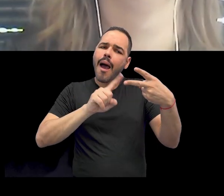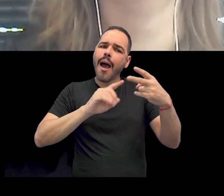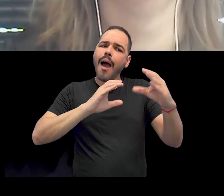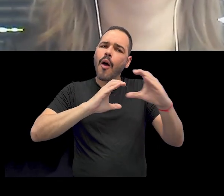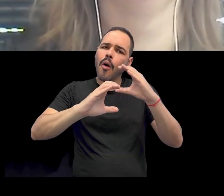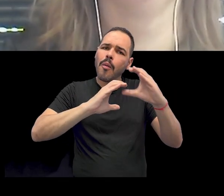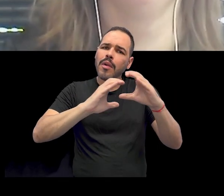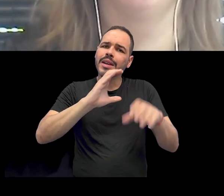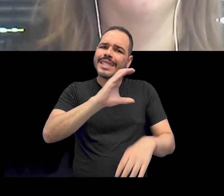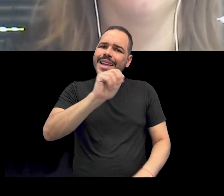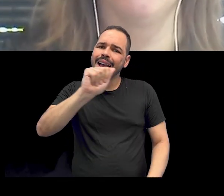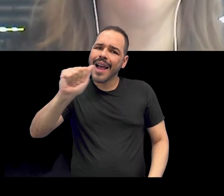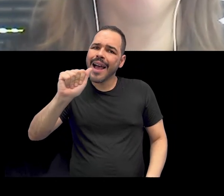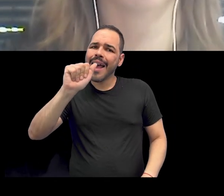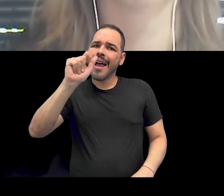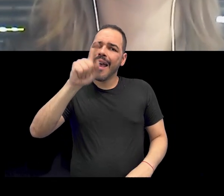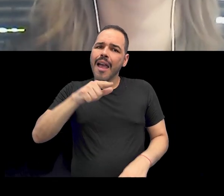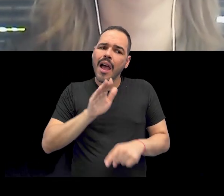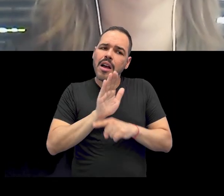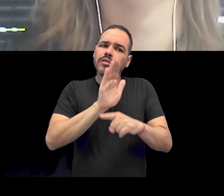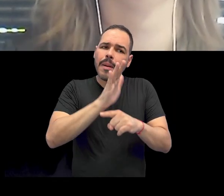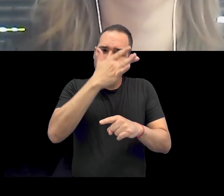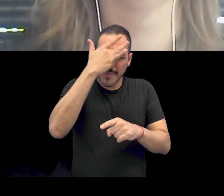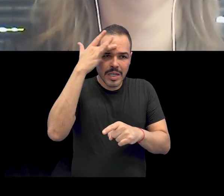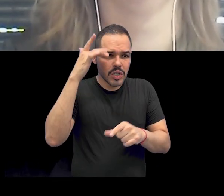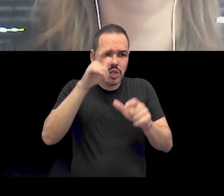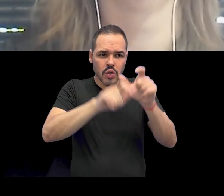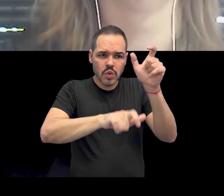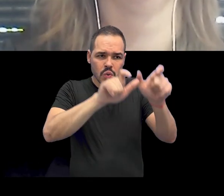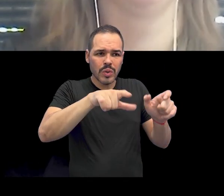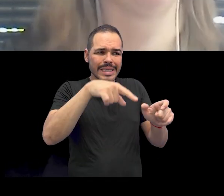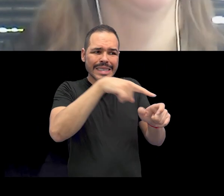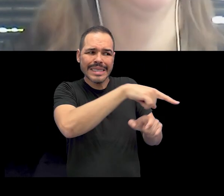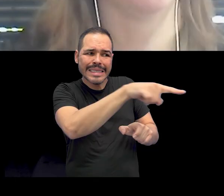possuem necessidades de comunicação, né? Então,